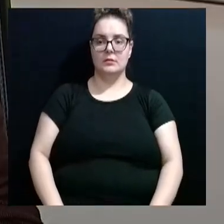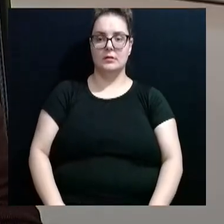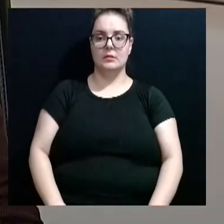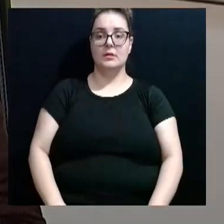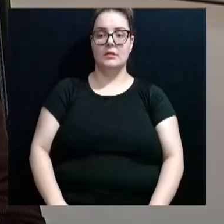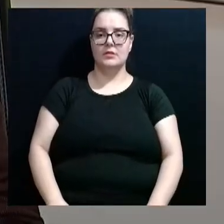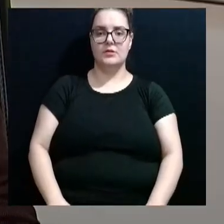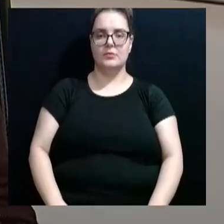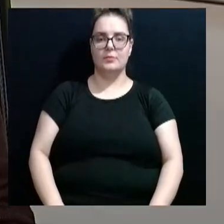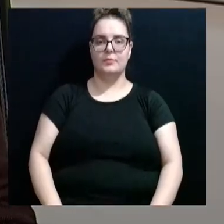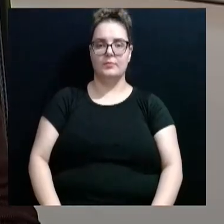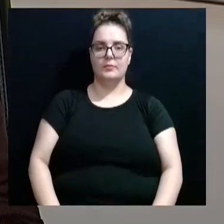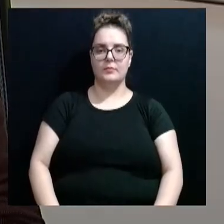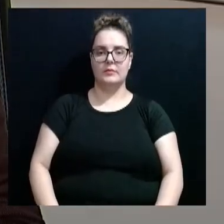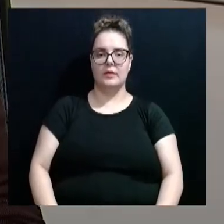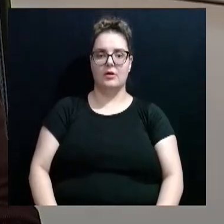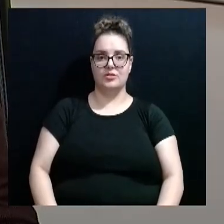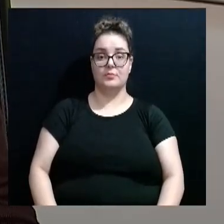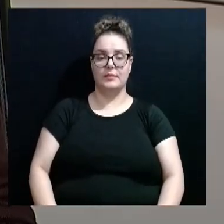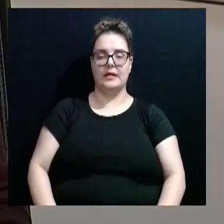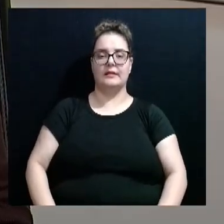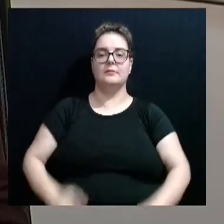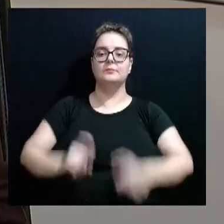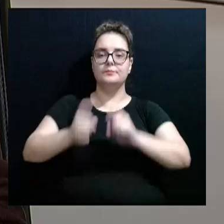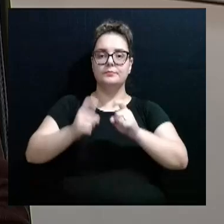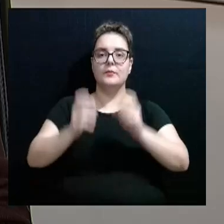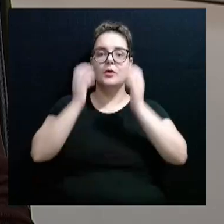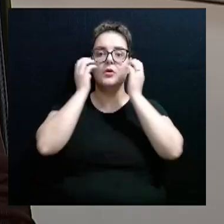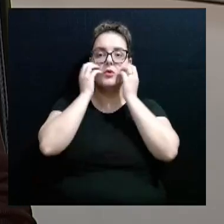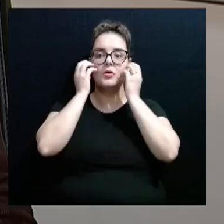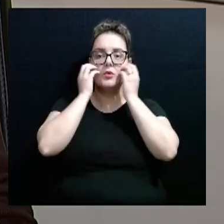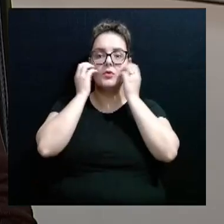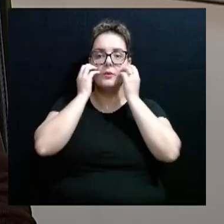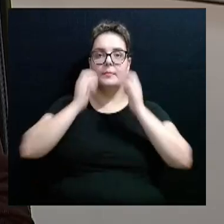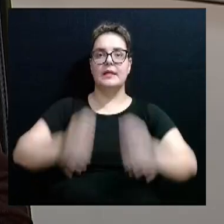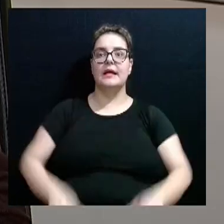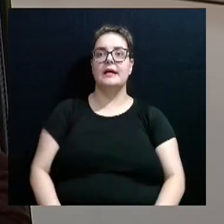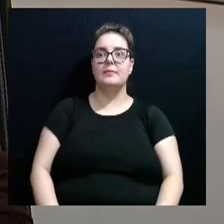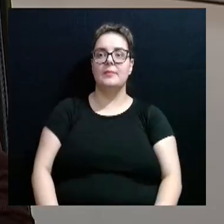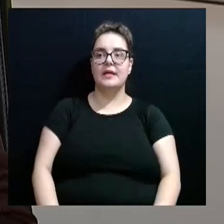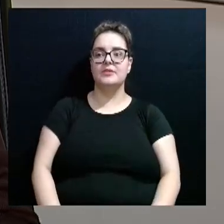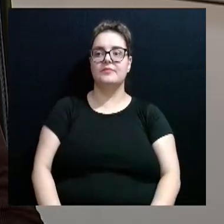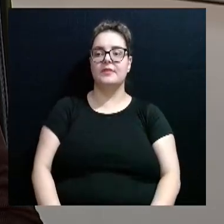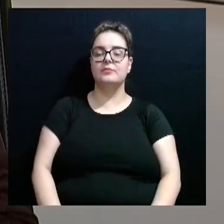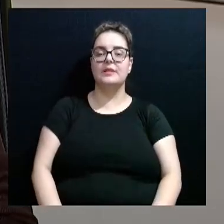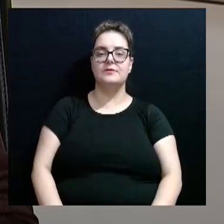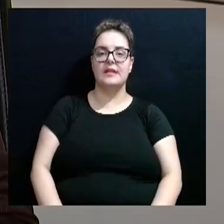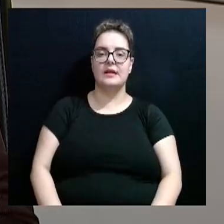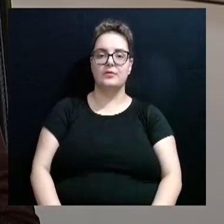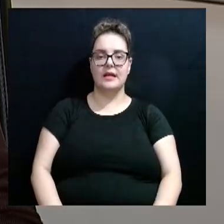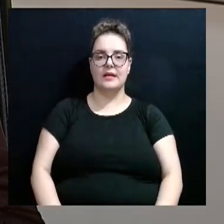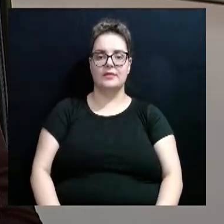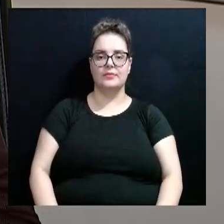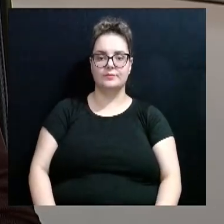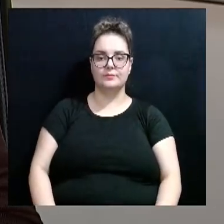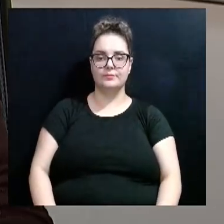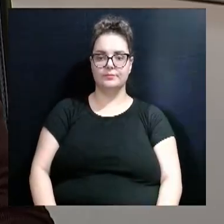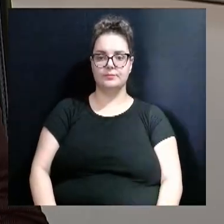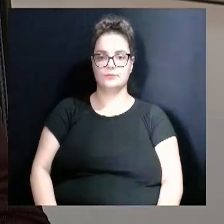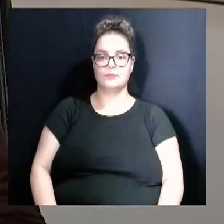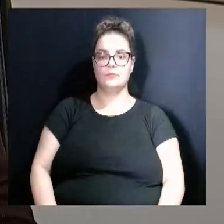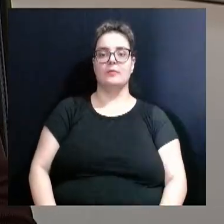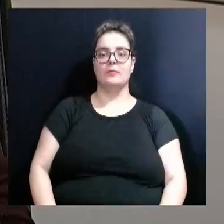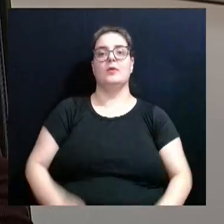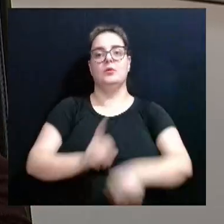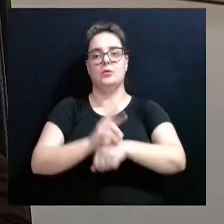Sobrapar. Veio médicos e pais do Brasil inteiro, junto com o Dr. Cássio, a doutora Vera Raposo do